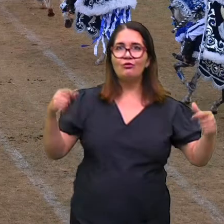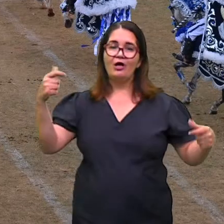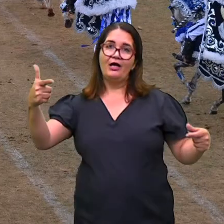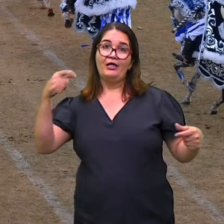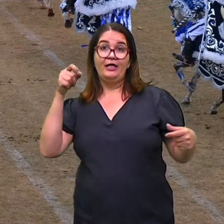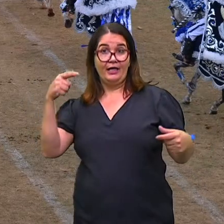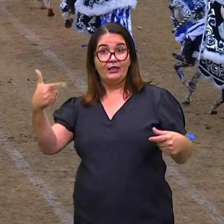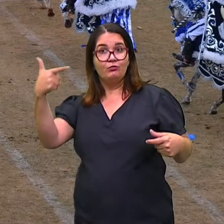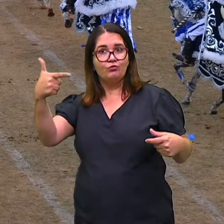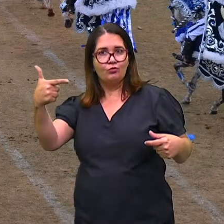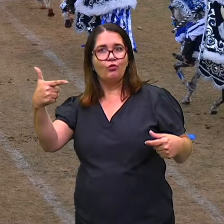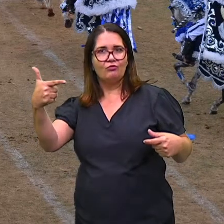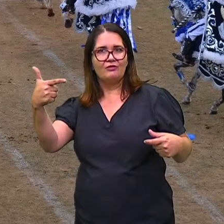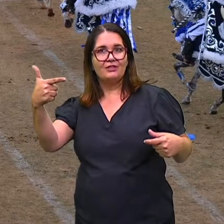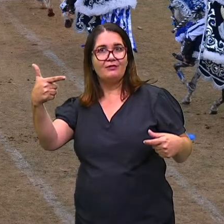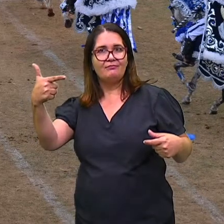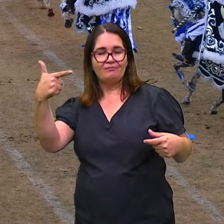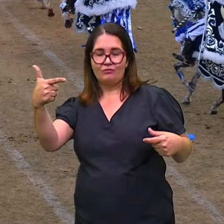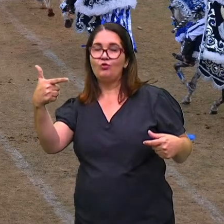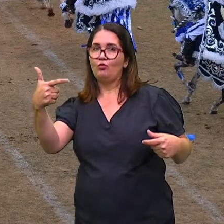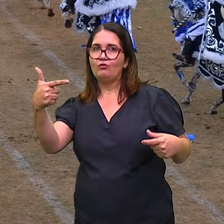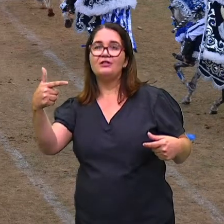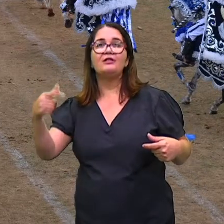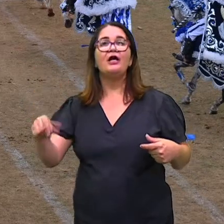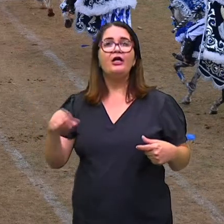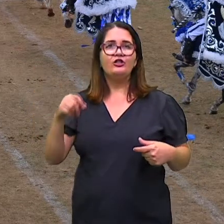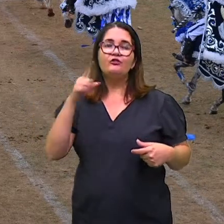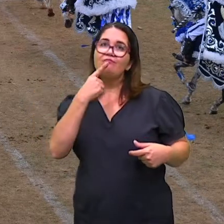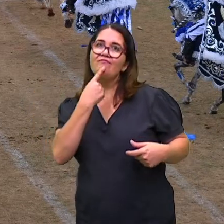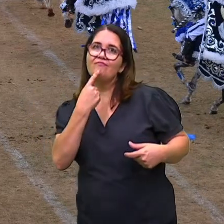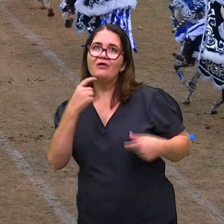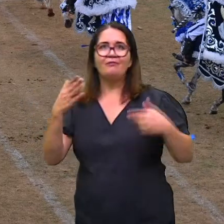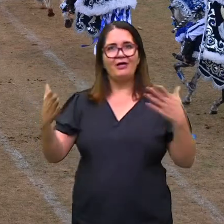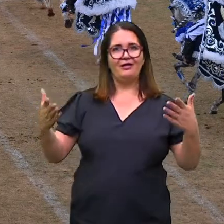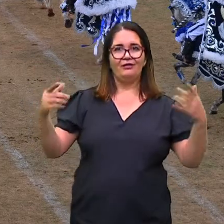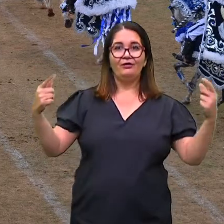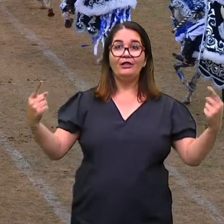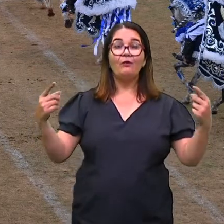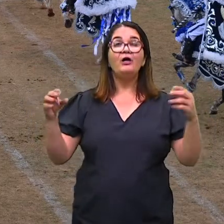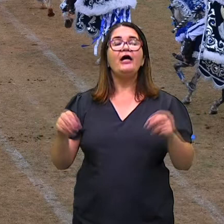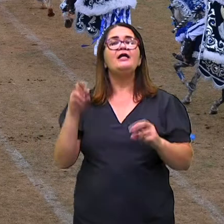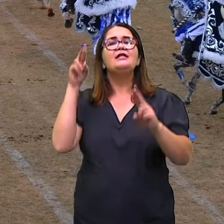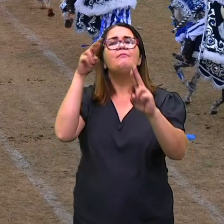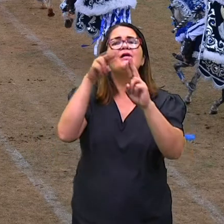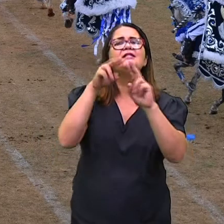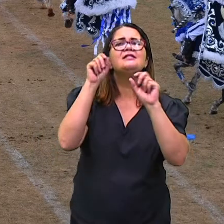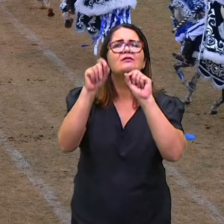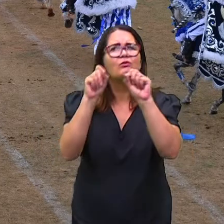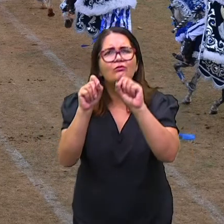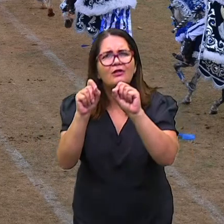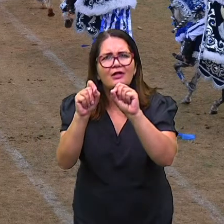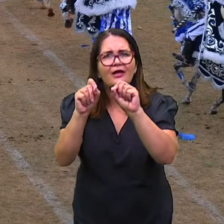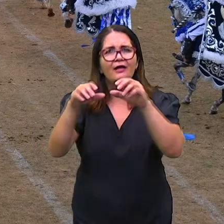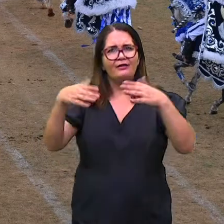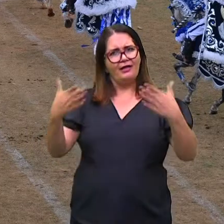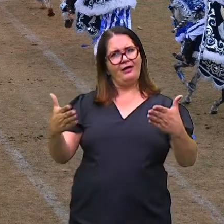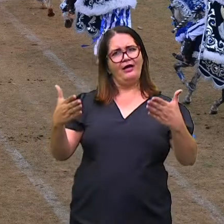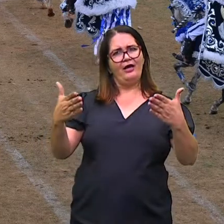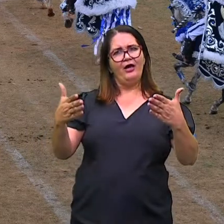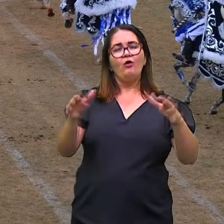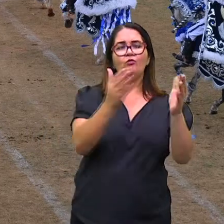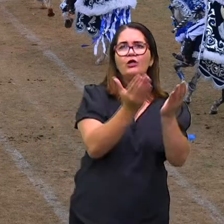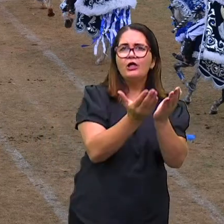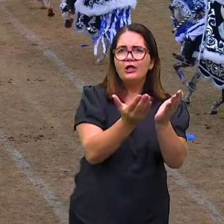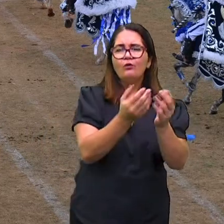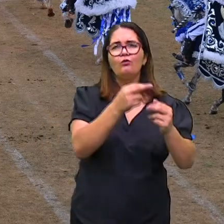que são vestidos de azul, eles representam o cristianismo, a religião cristã, e do outro